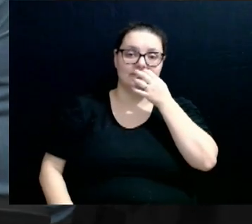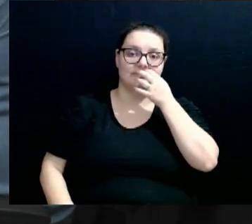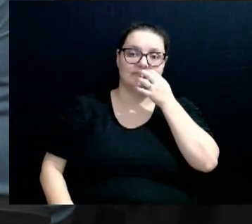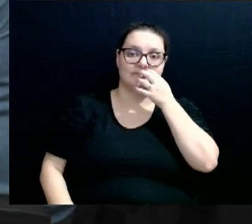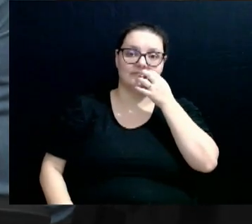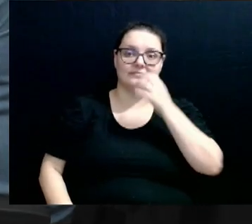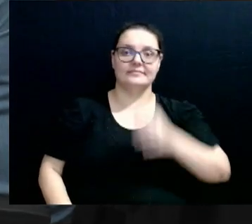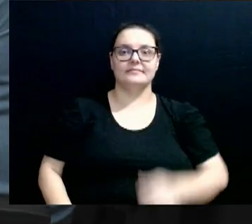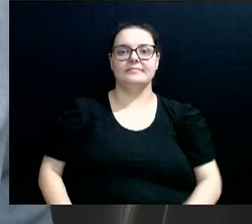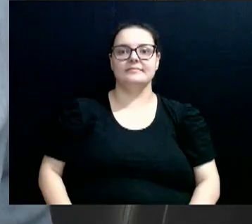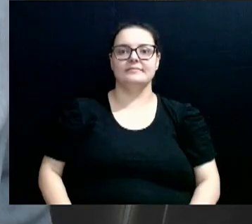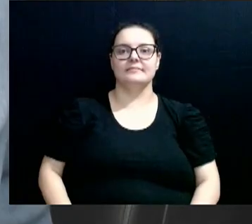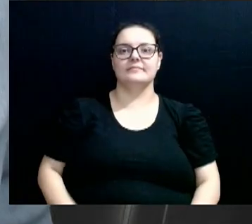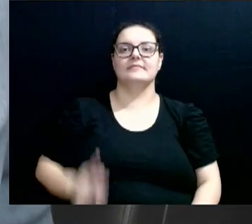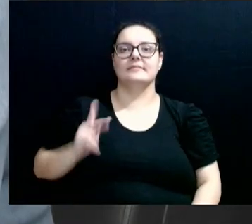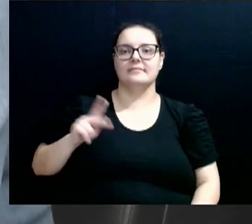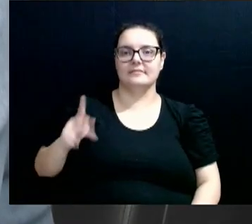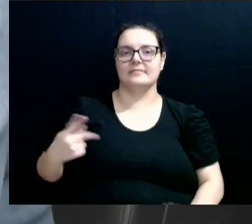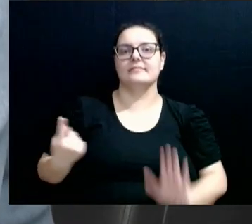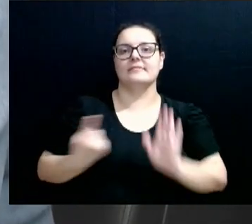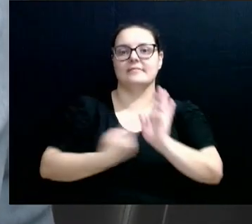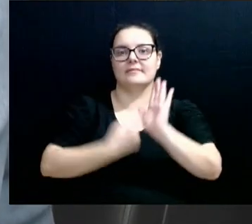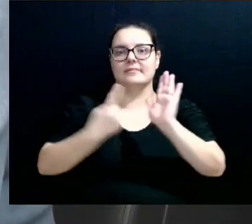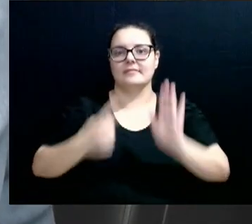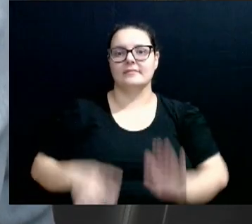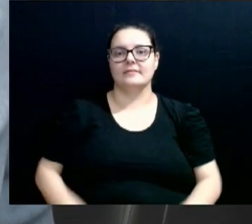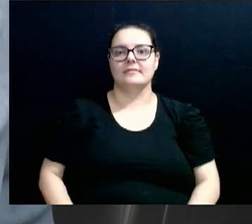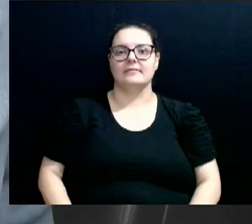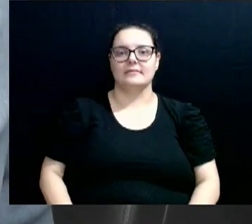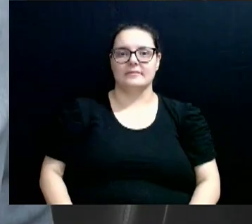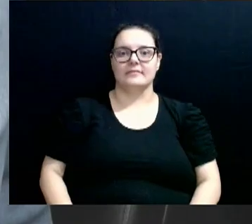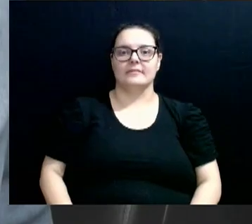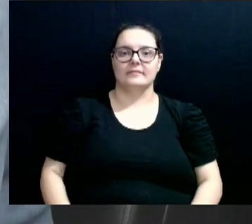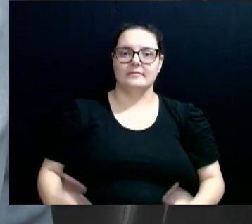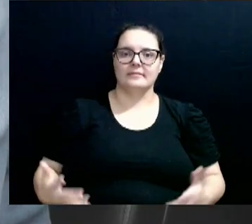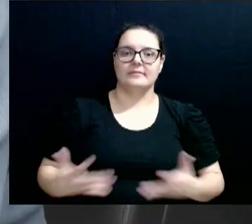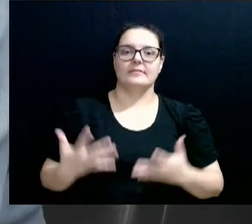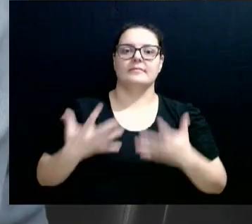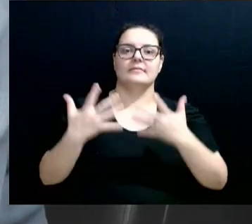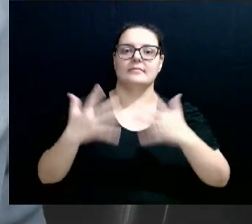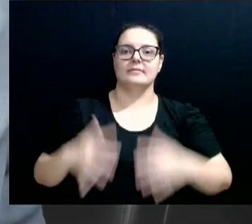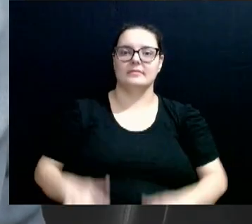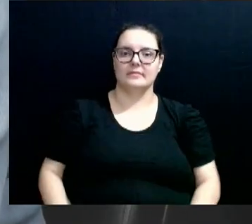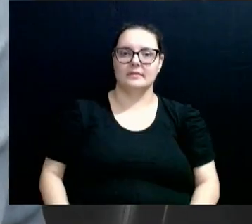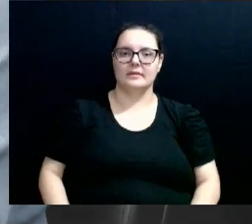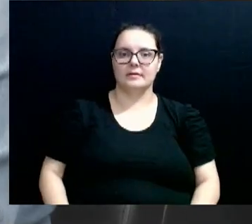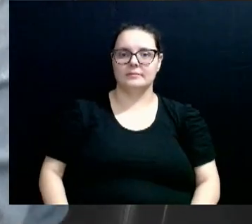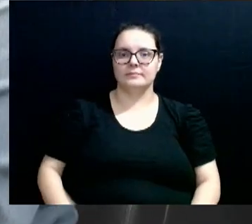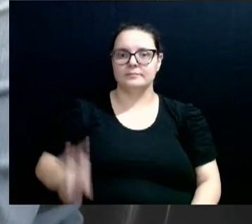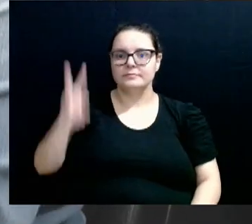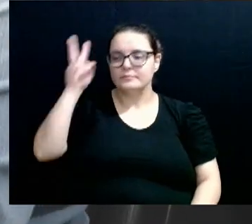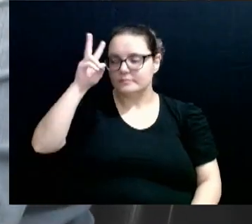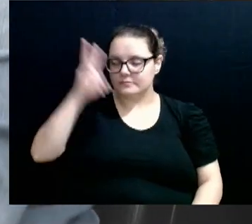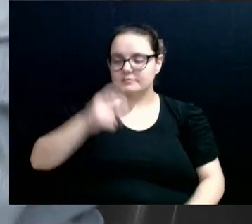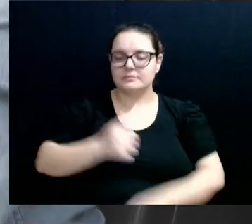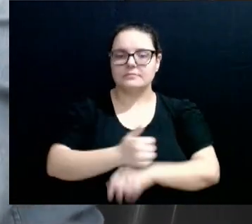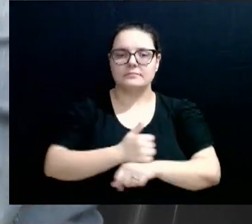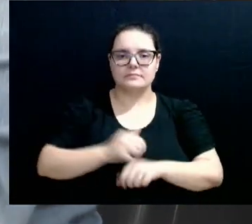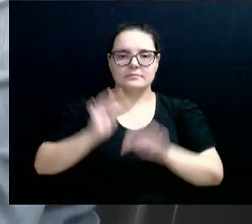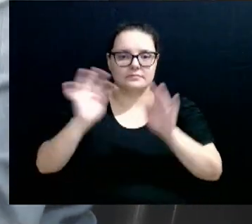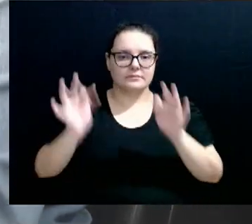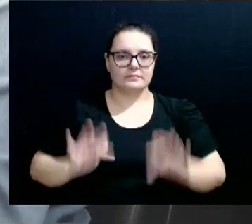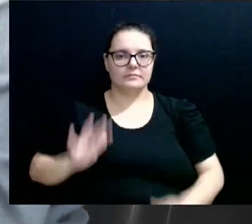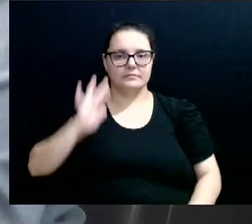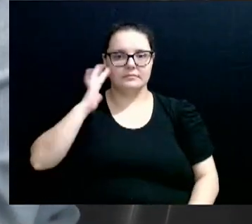professor me marcou muito e me estimulou a fazer história. E, pô, cara, eu sou muito feliz. Acho que se eu pudesse voltar no